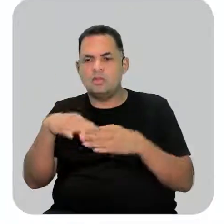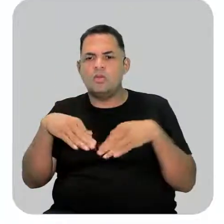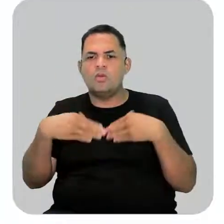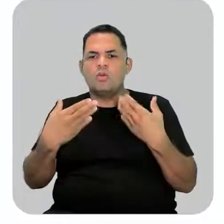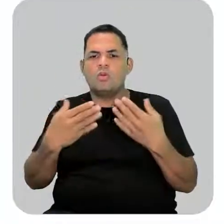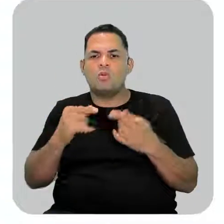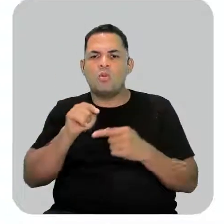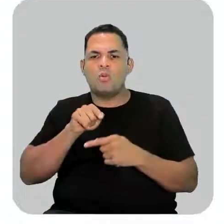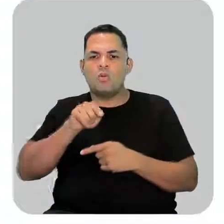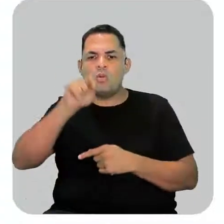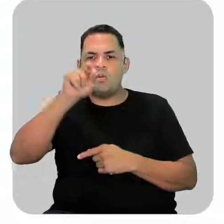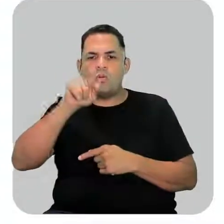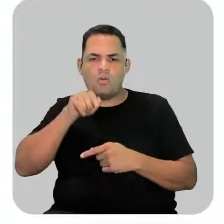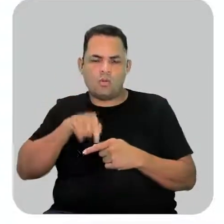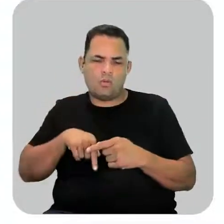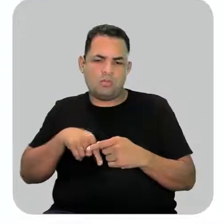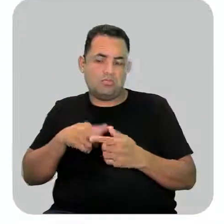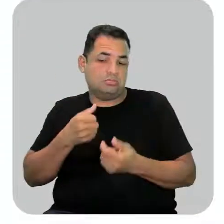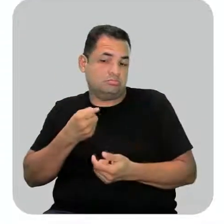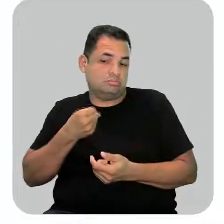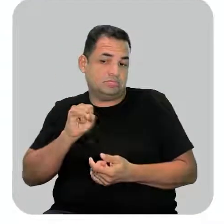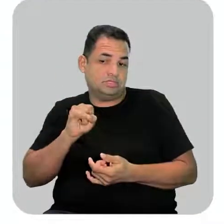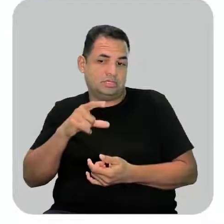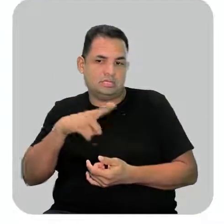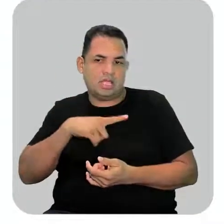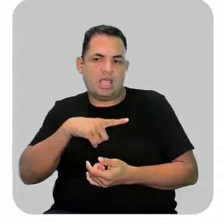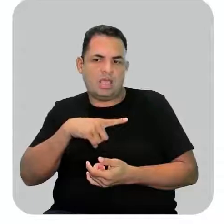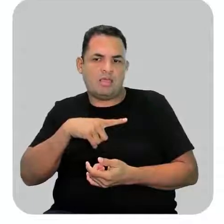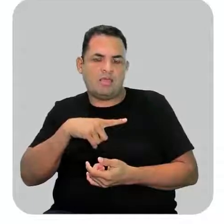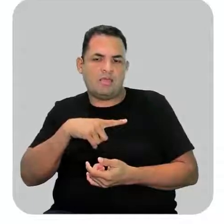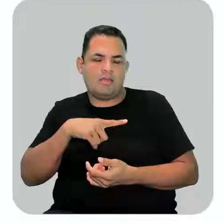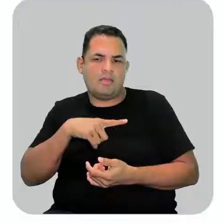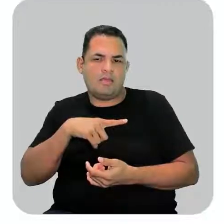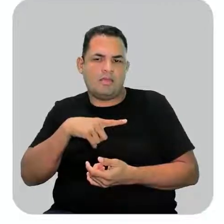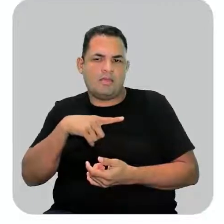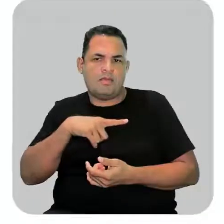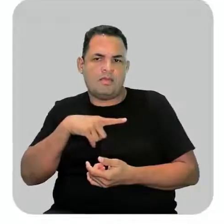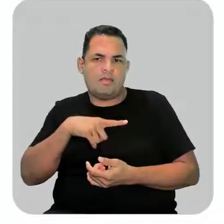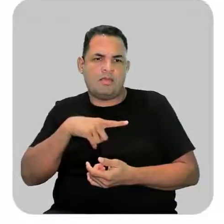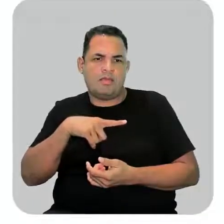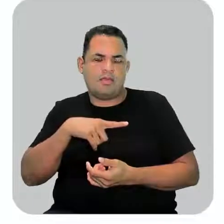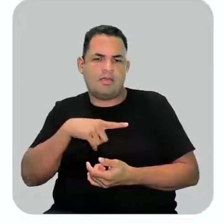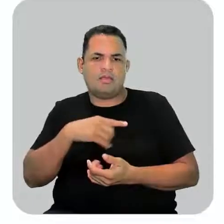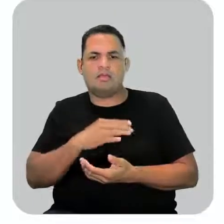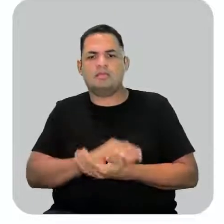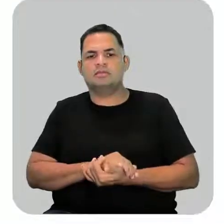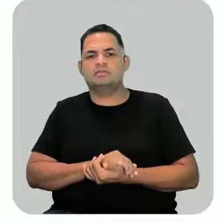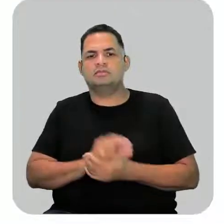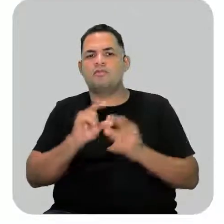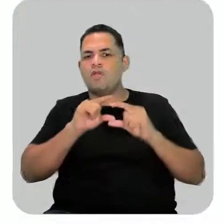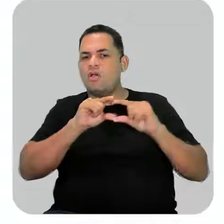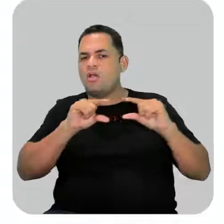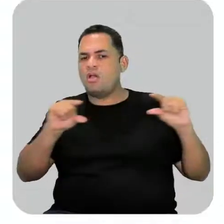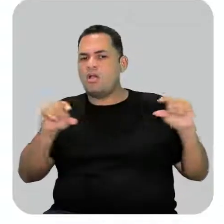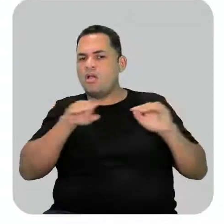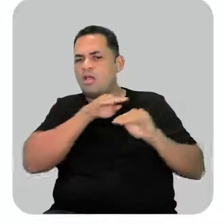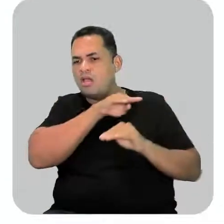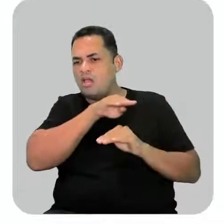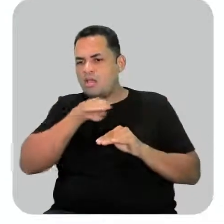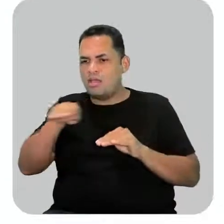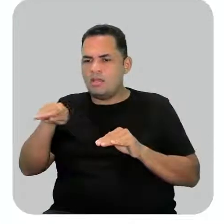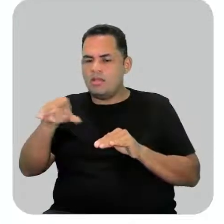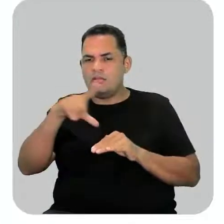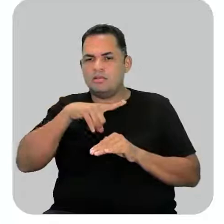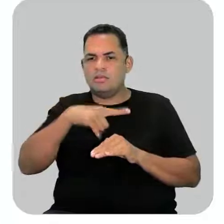é a ramificação, se houver. Se a minha cadeia principal for essa reta aqui, eu